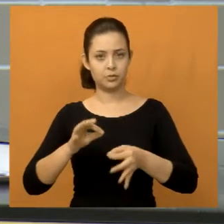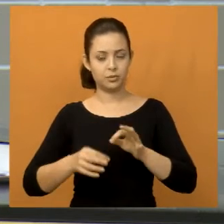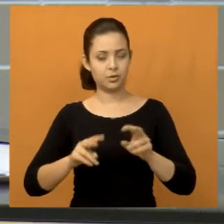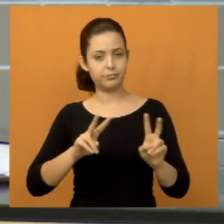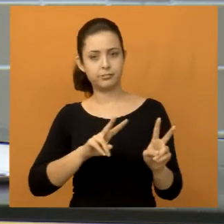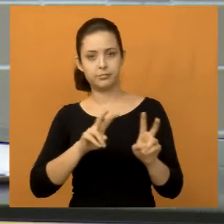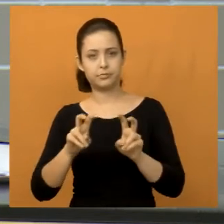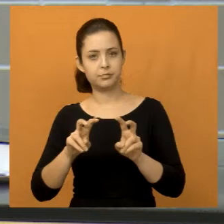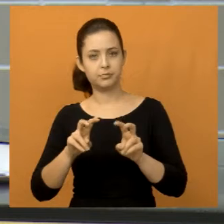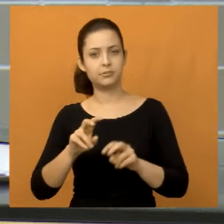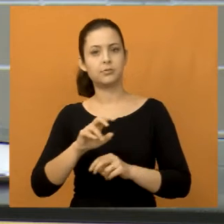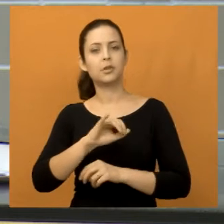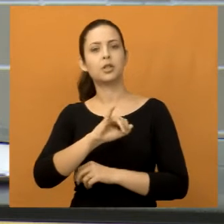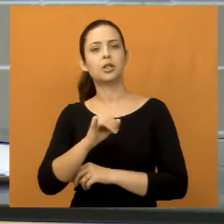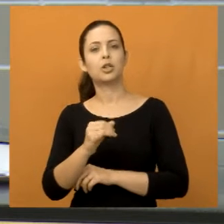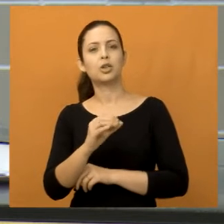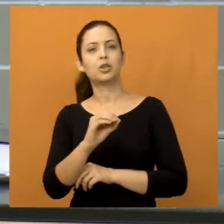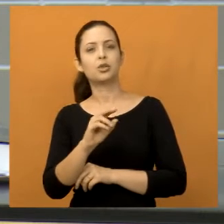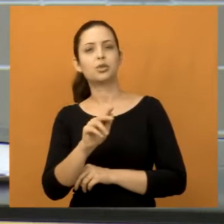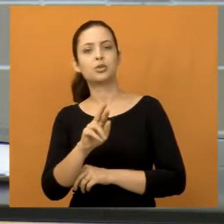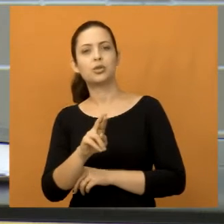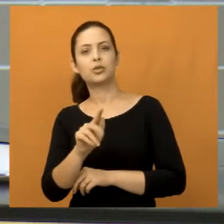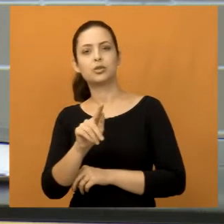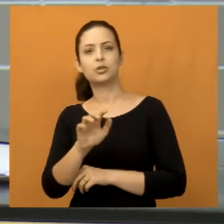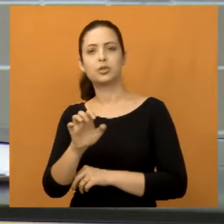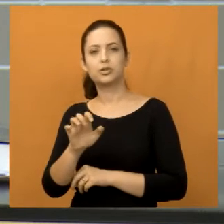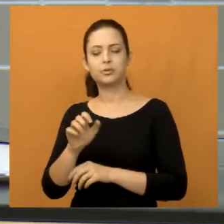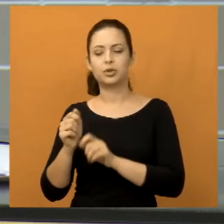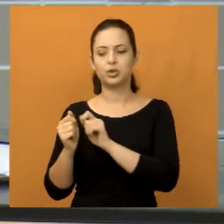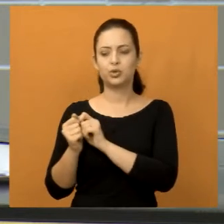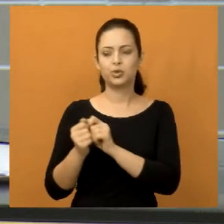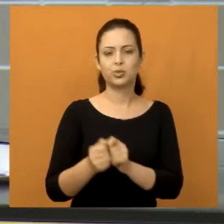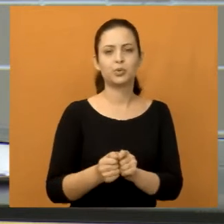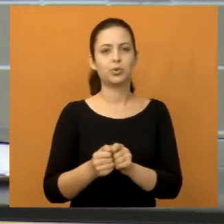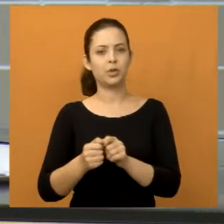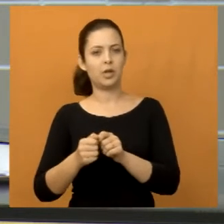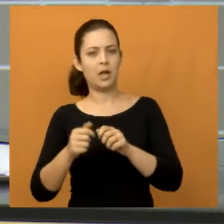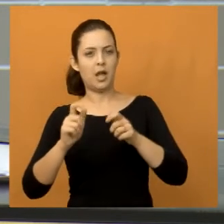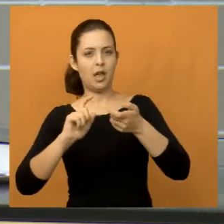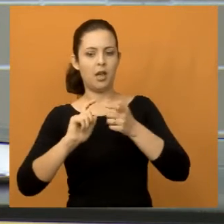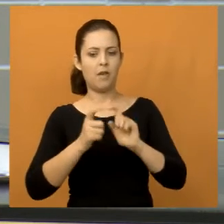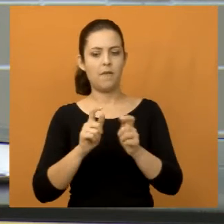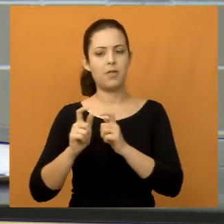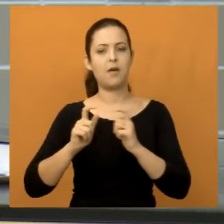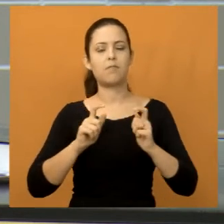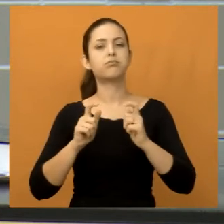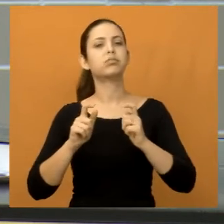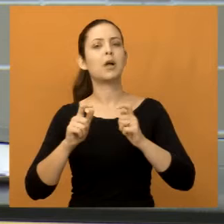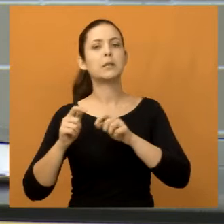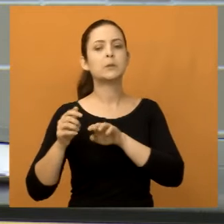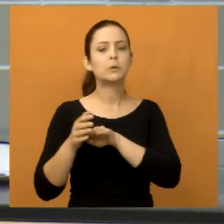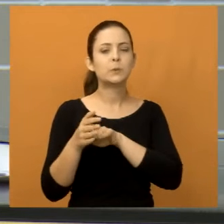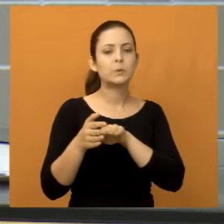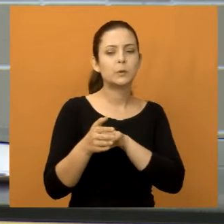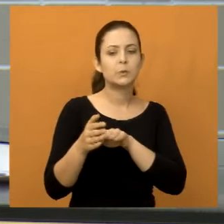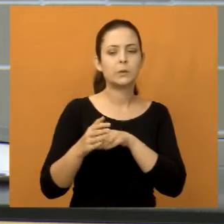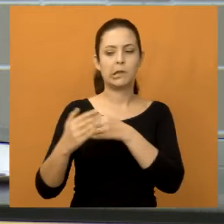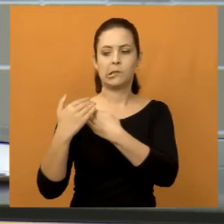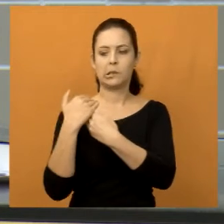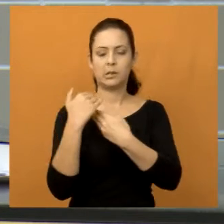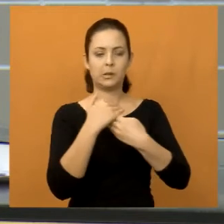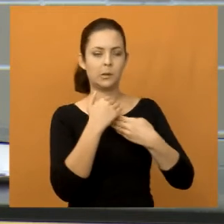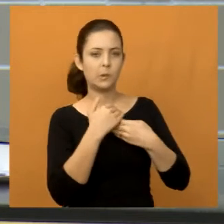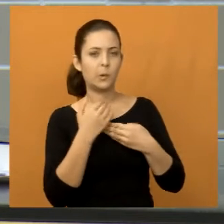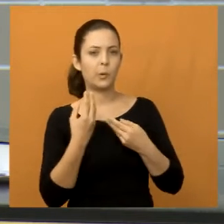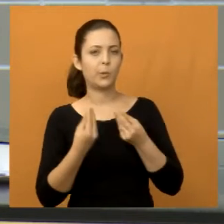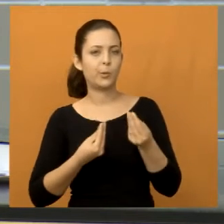Dr. Jorge também, que esteve conosco em todas as audiências, nos conduzindo, nos